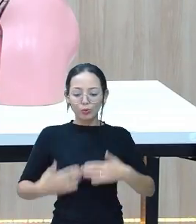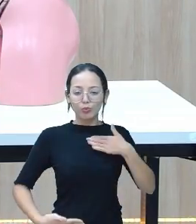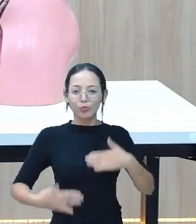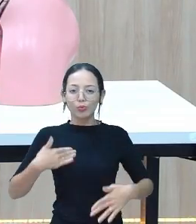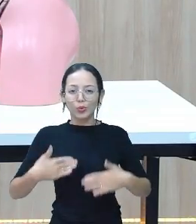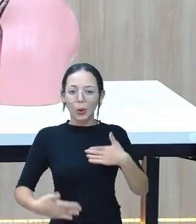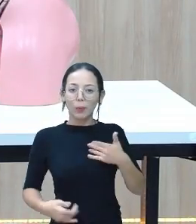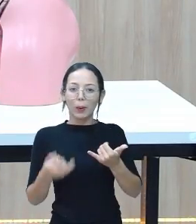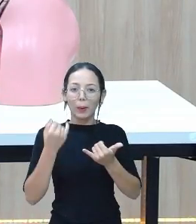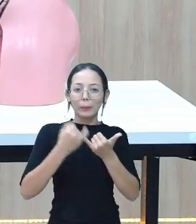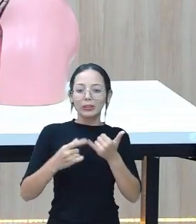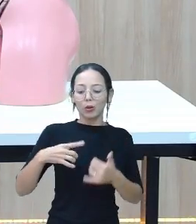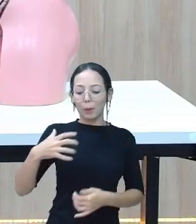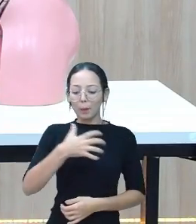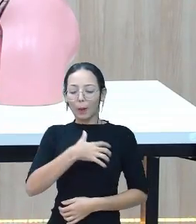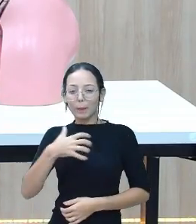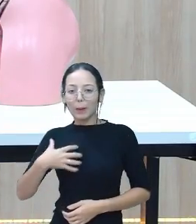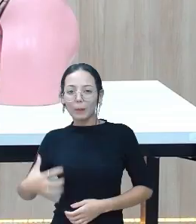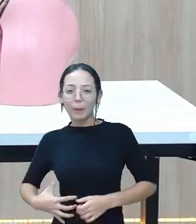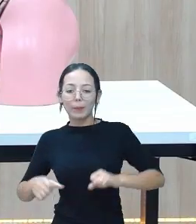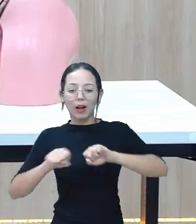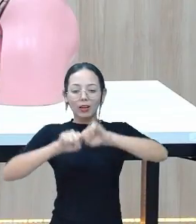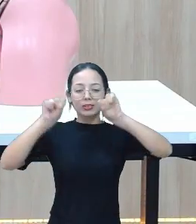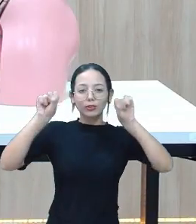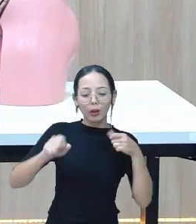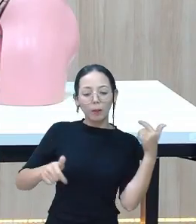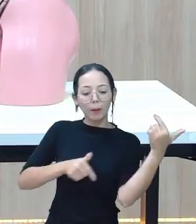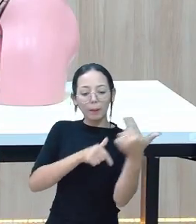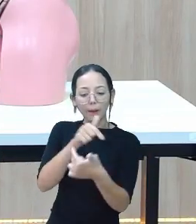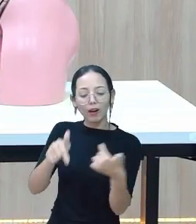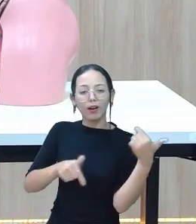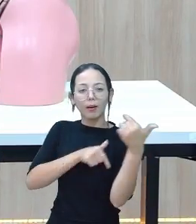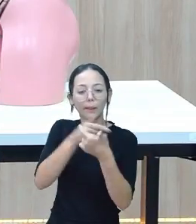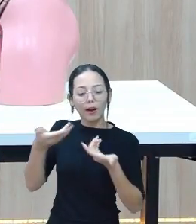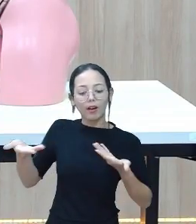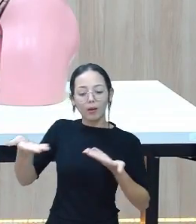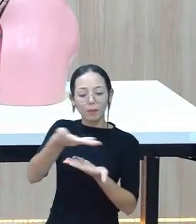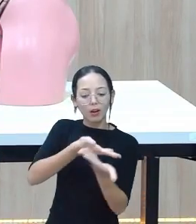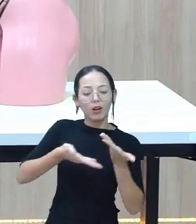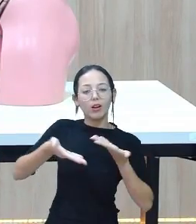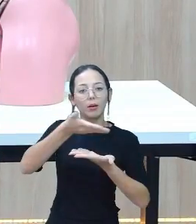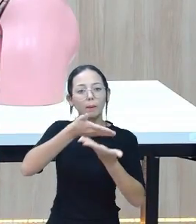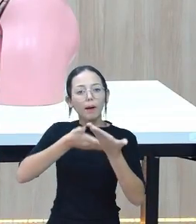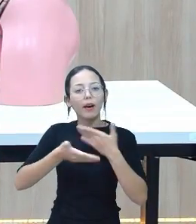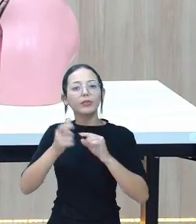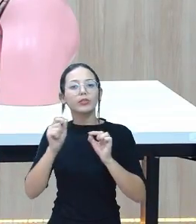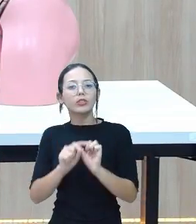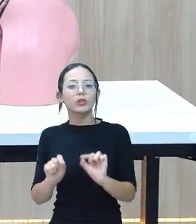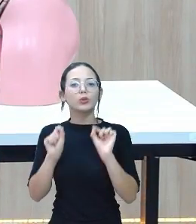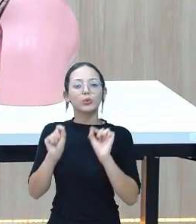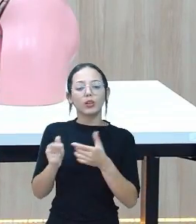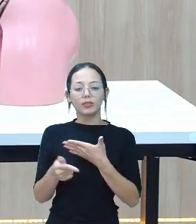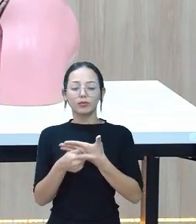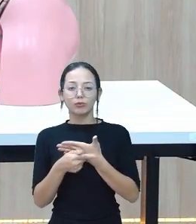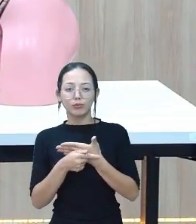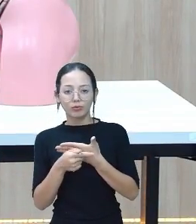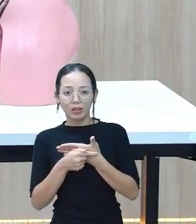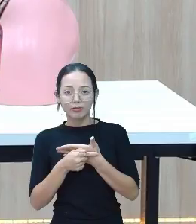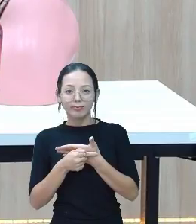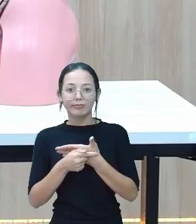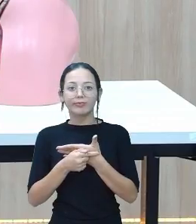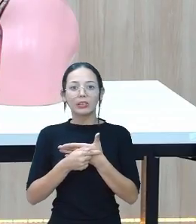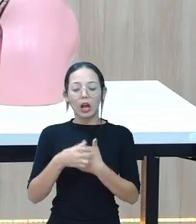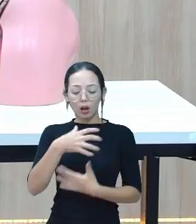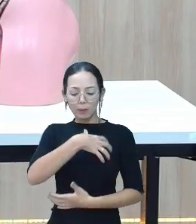humano, que tem vários sistemas trabalhando, interagindo, realizando a sua função. E